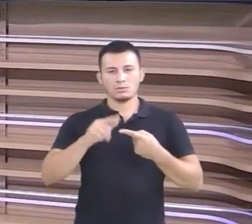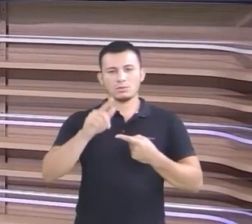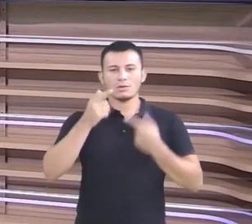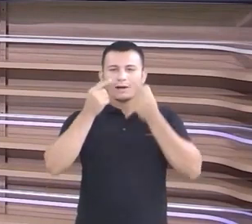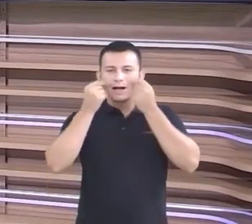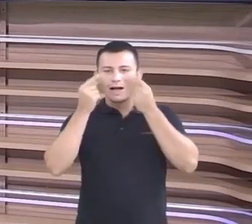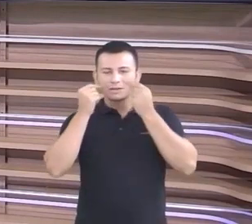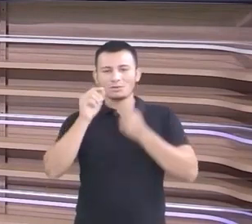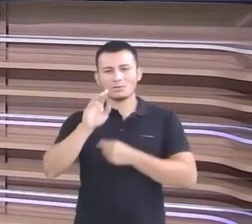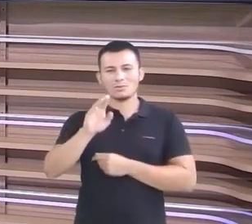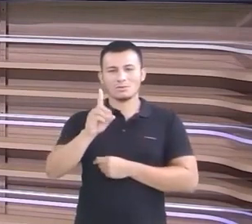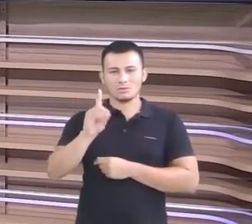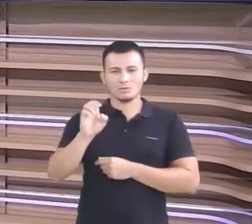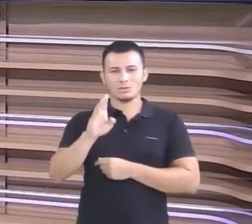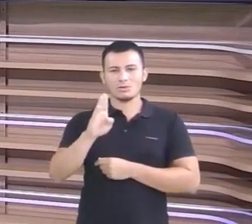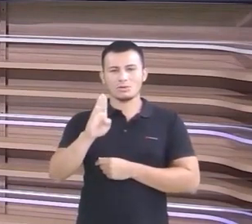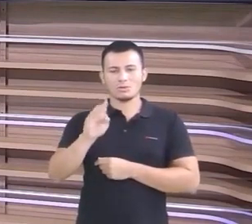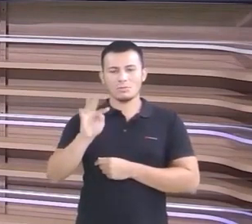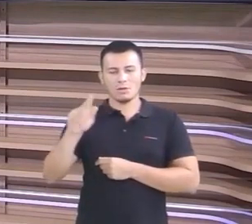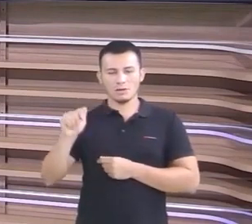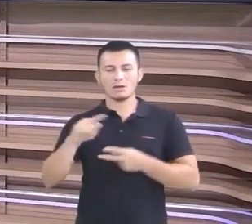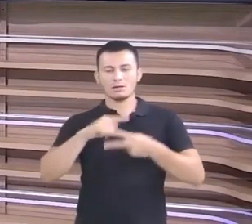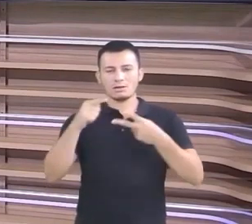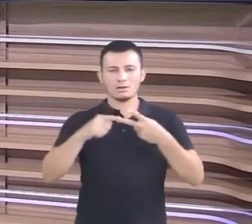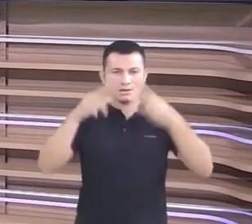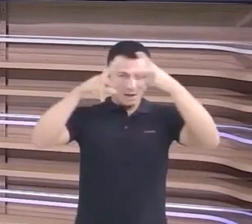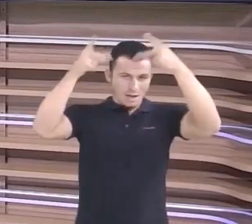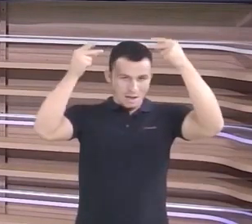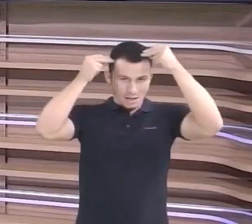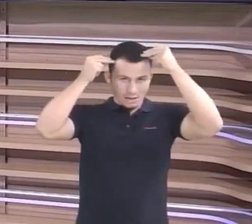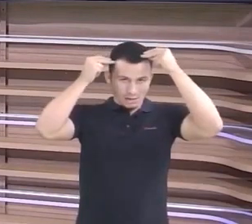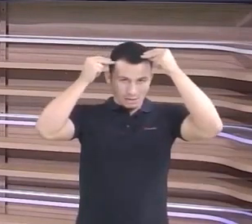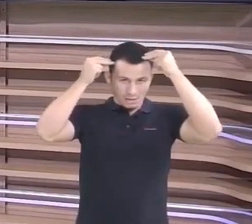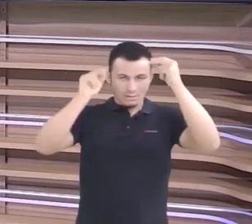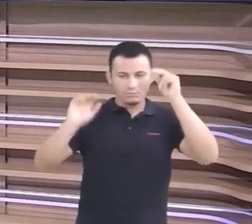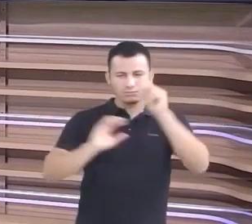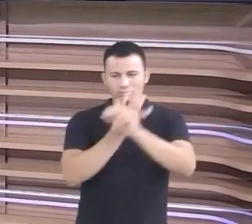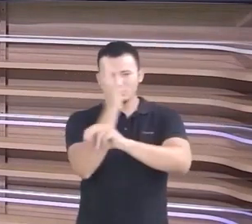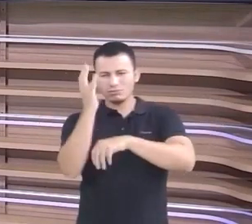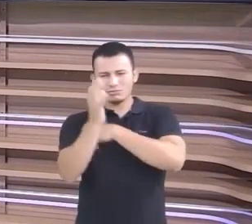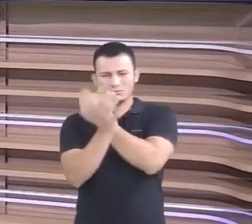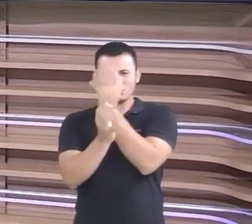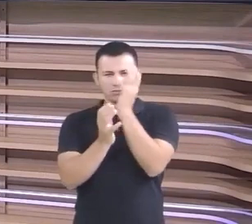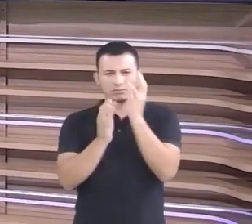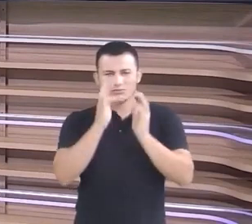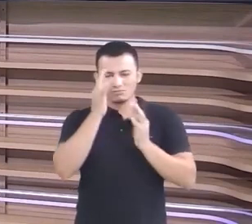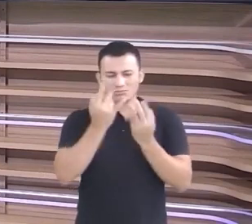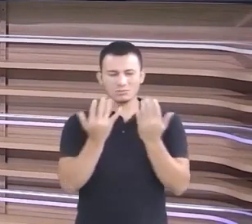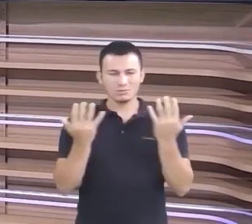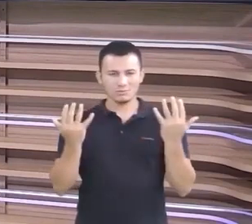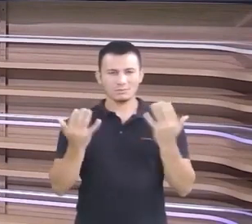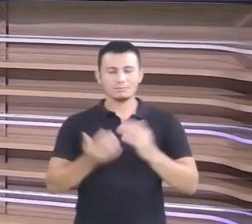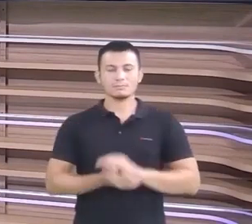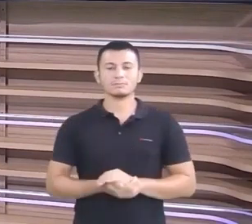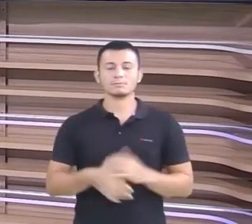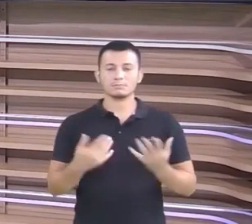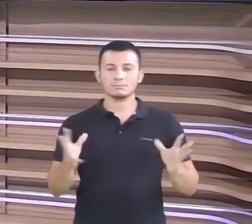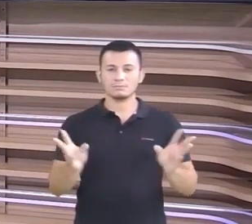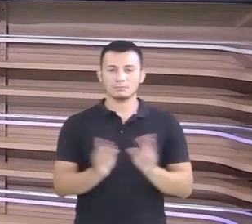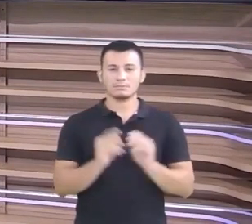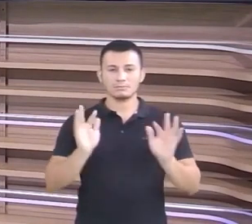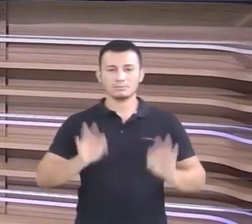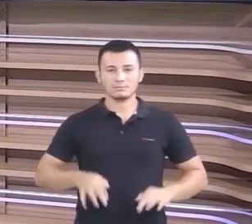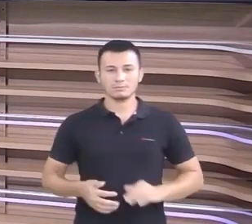Botas e Alice no País das Maravilhas. Então, agora nós vamos, para encerrar a nossa aula de hoje, vamos para as considerações